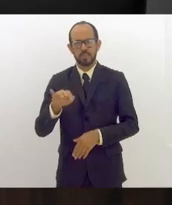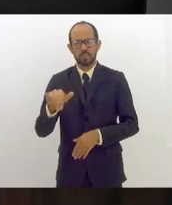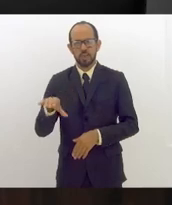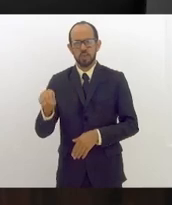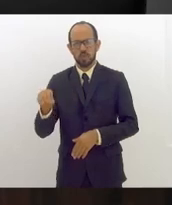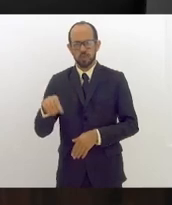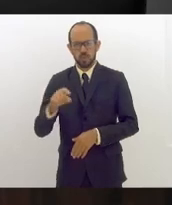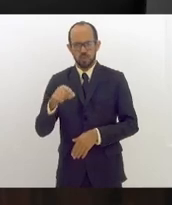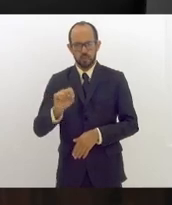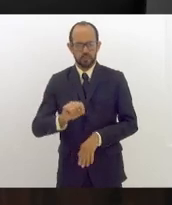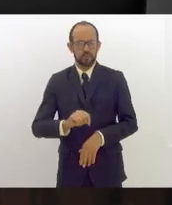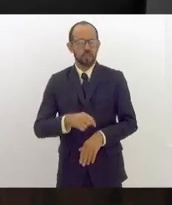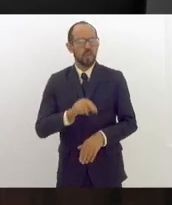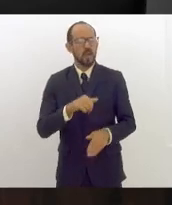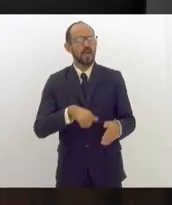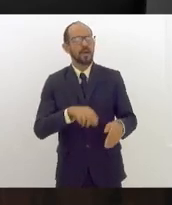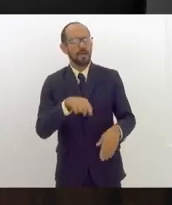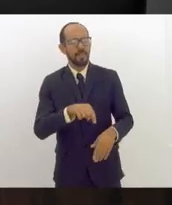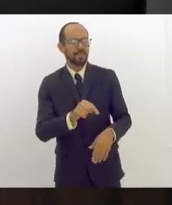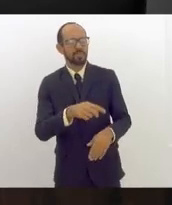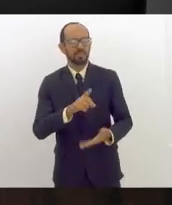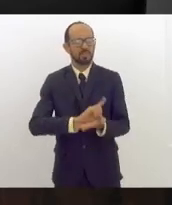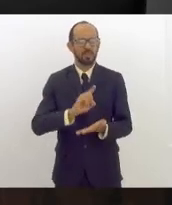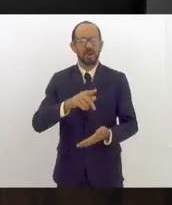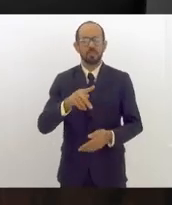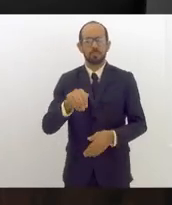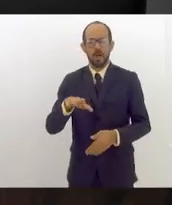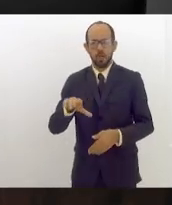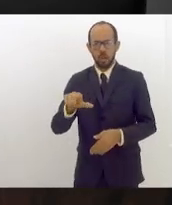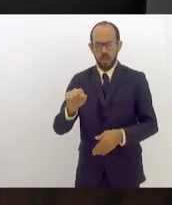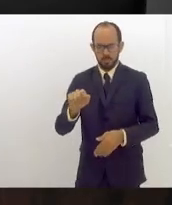mais uma vez agradecer a presença de todas e todos